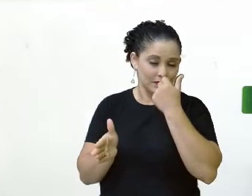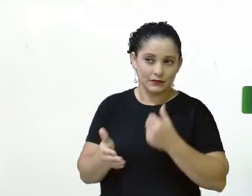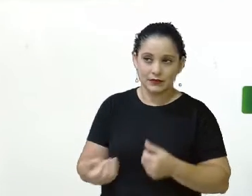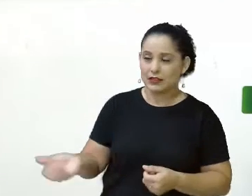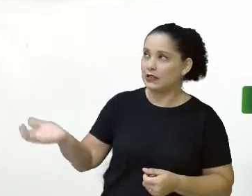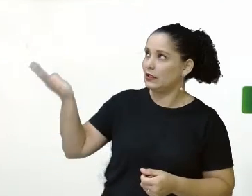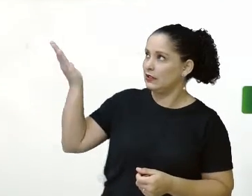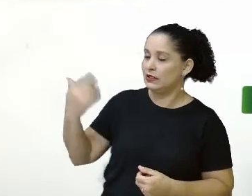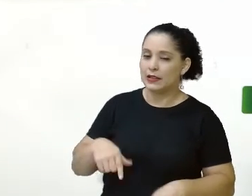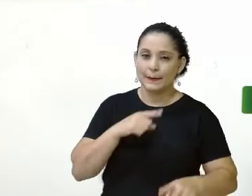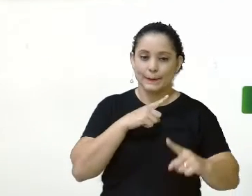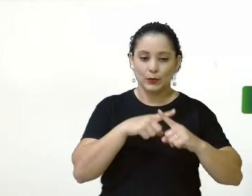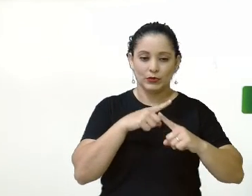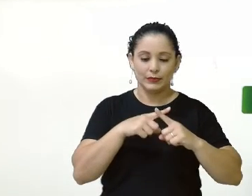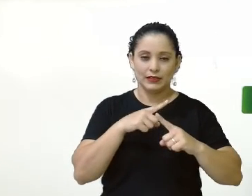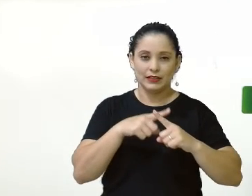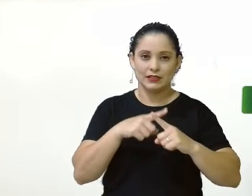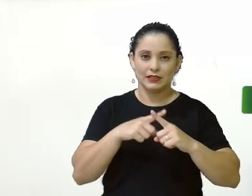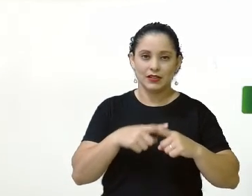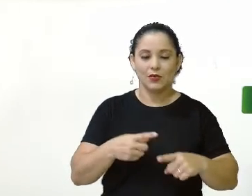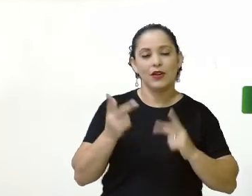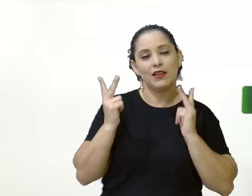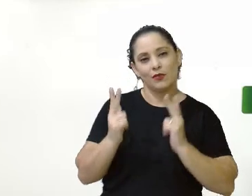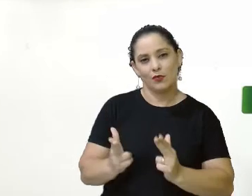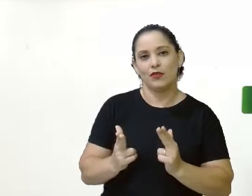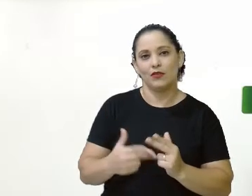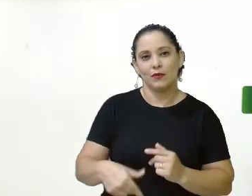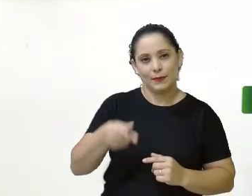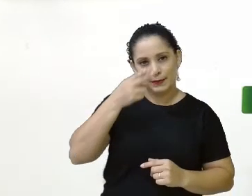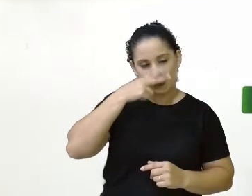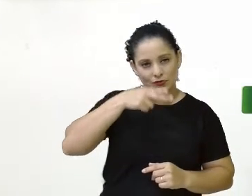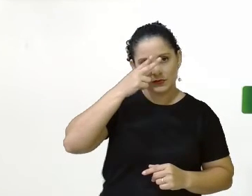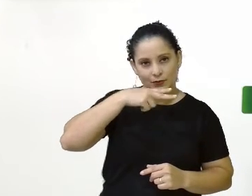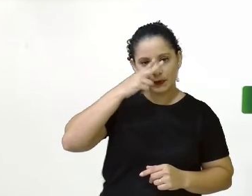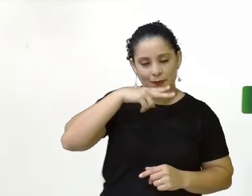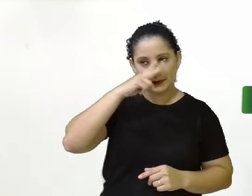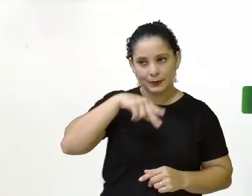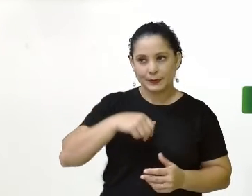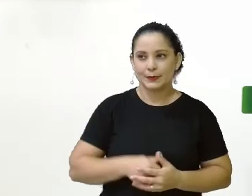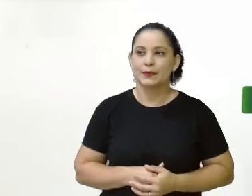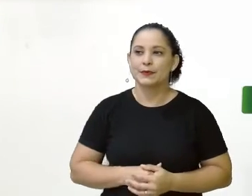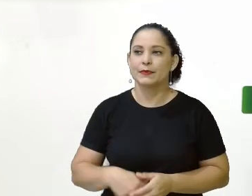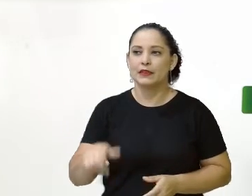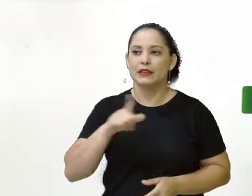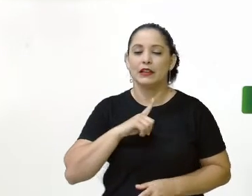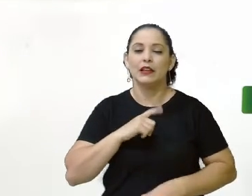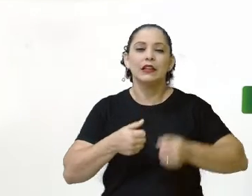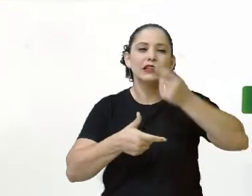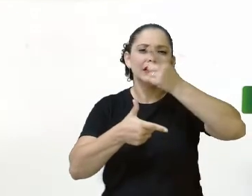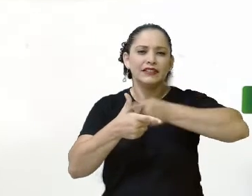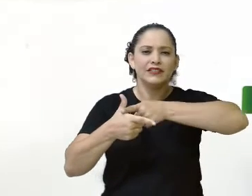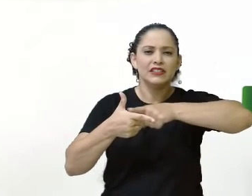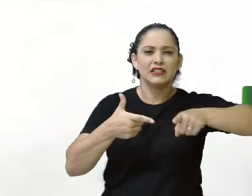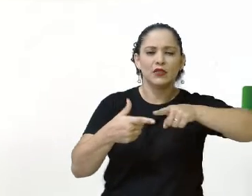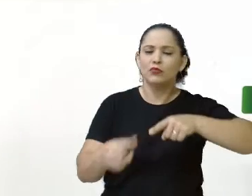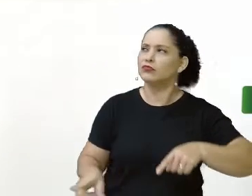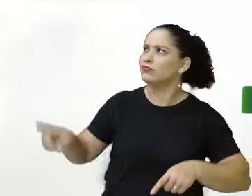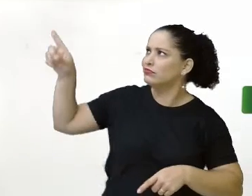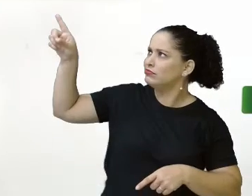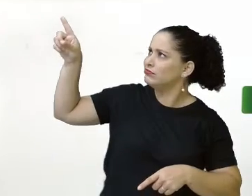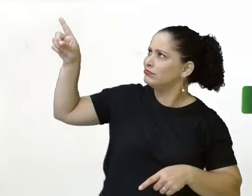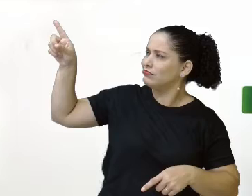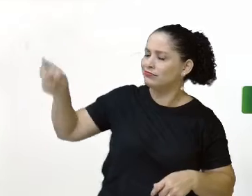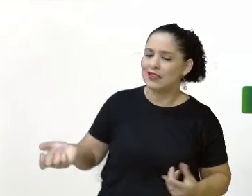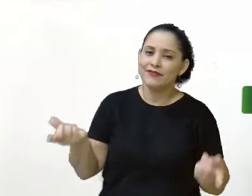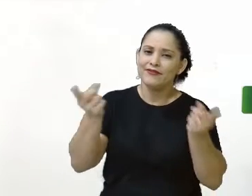da multiplicação é o mesmo. Vê, aqui eu tenho a minha divisão, ó. Por que eu estou dizendo que é inverso?